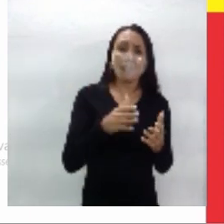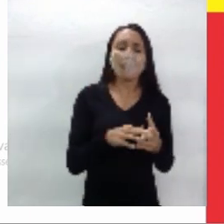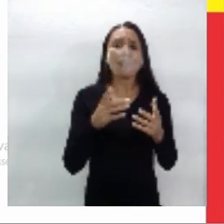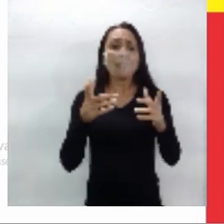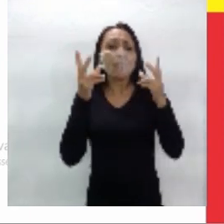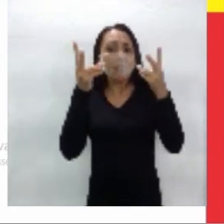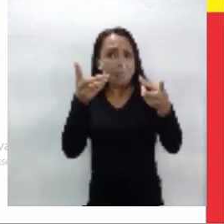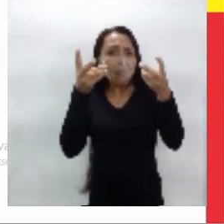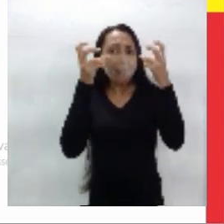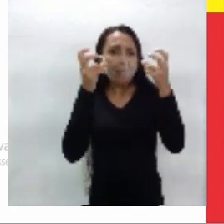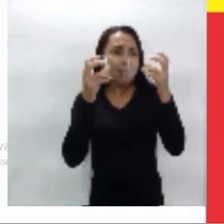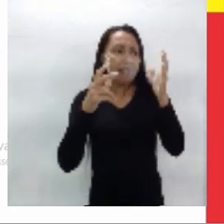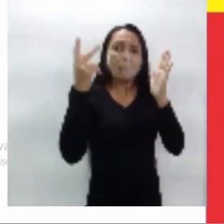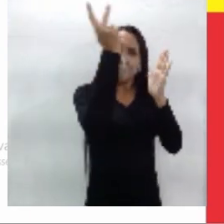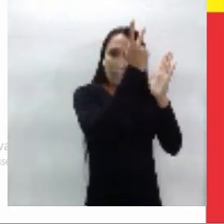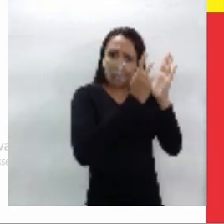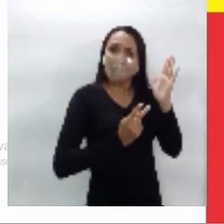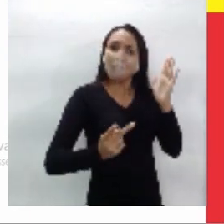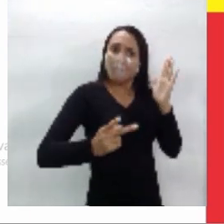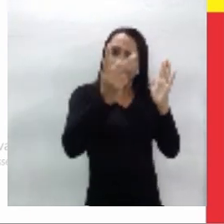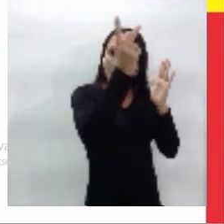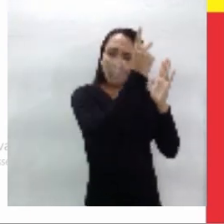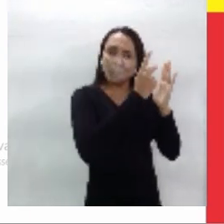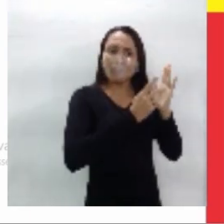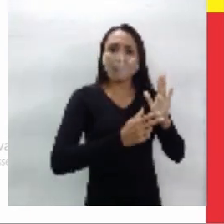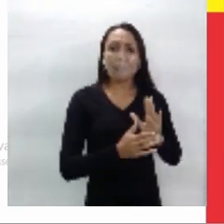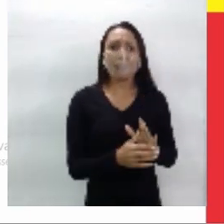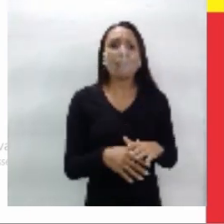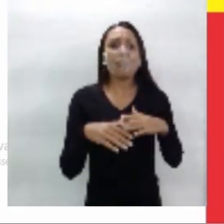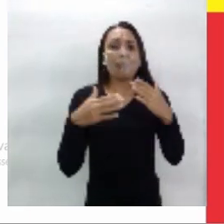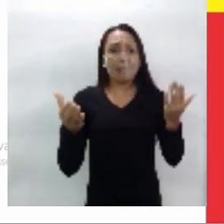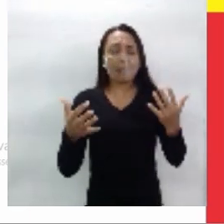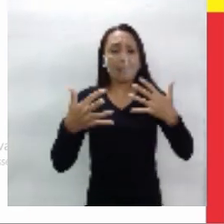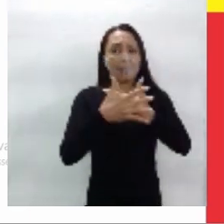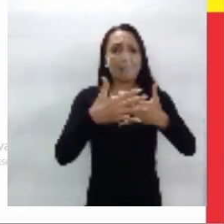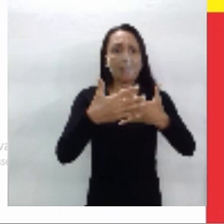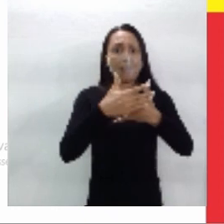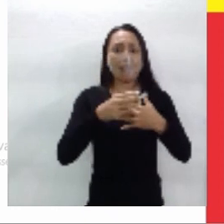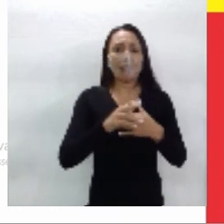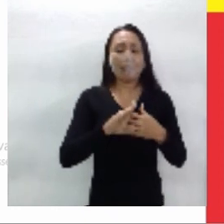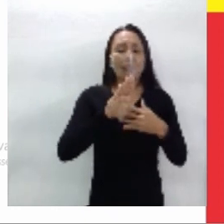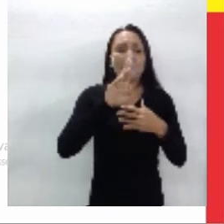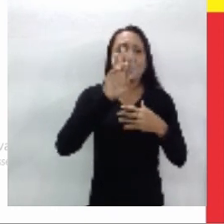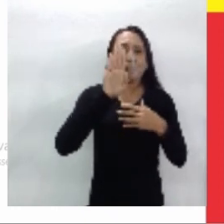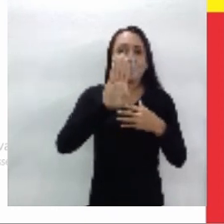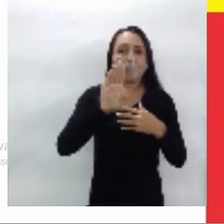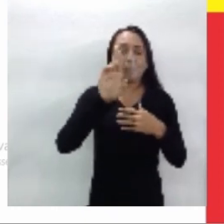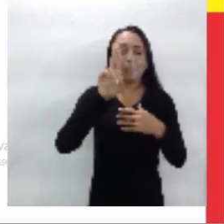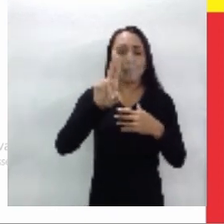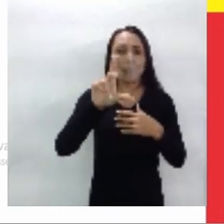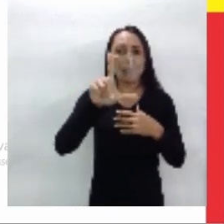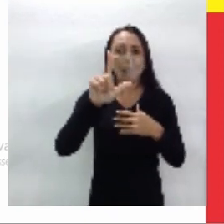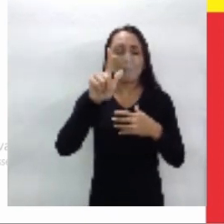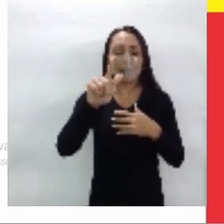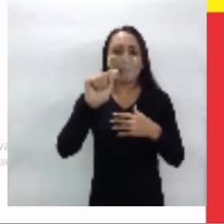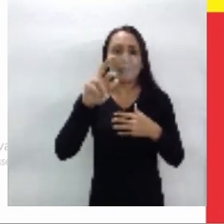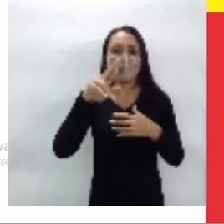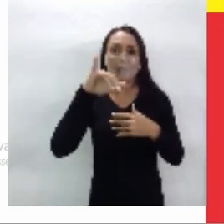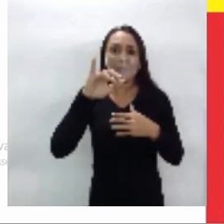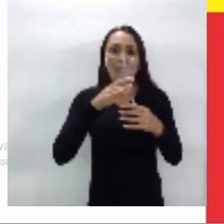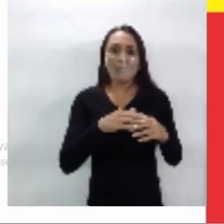antes de tudo, na tela, essa imagem bonita aí da cidade de Búrgara, que é justamente